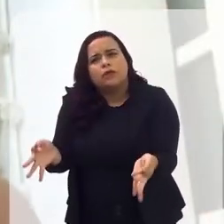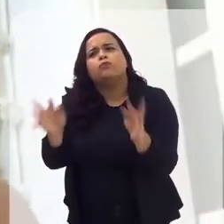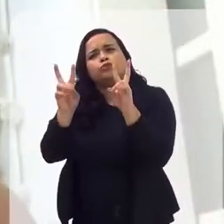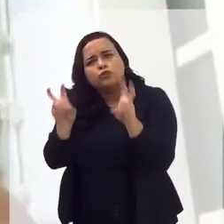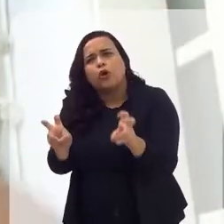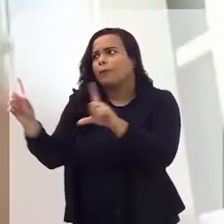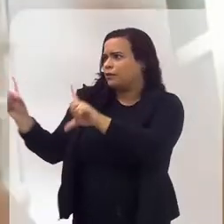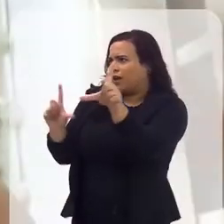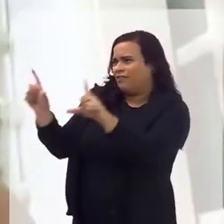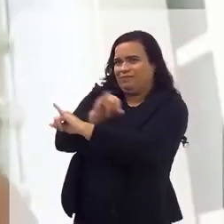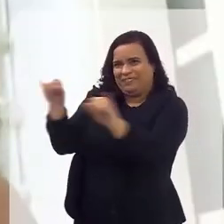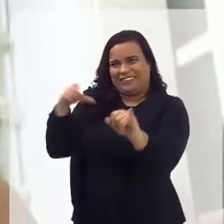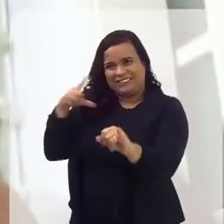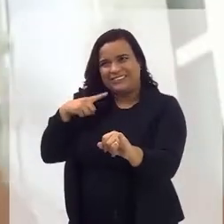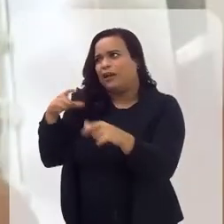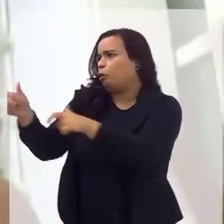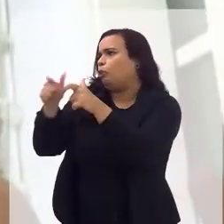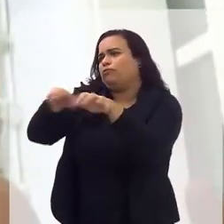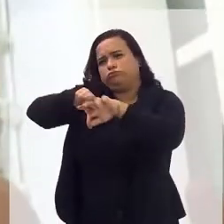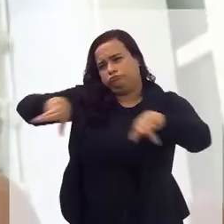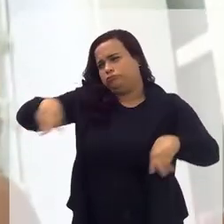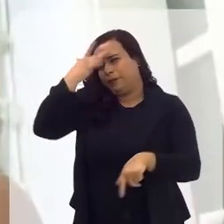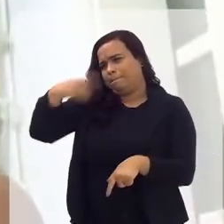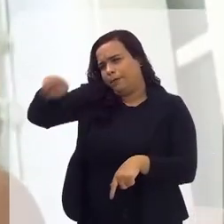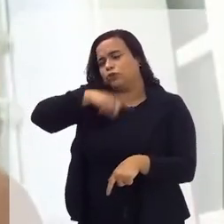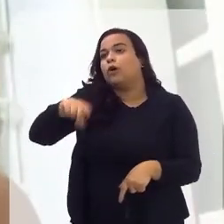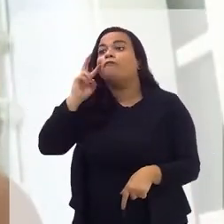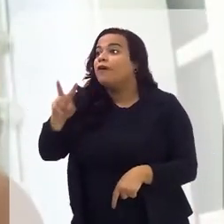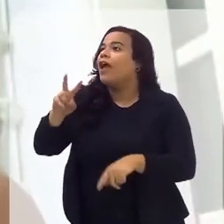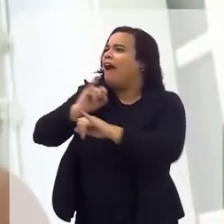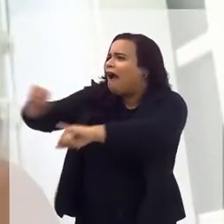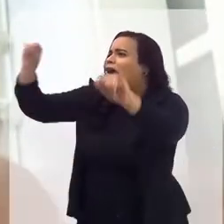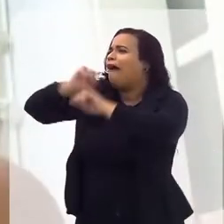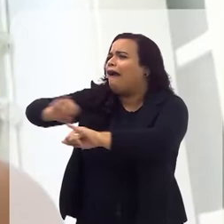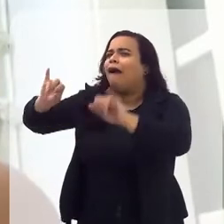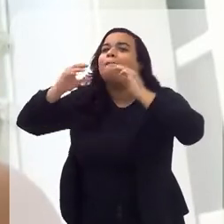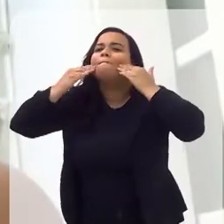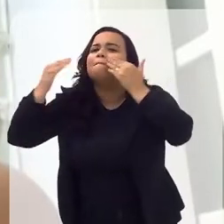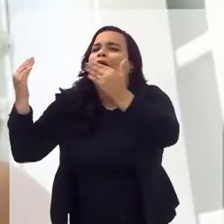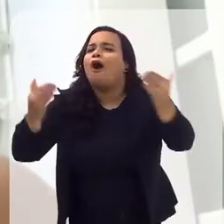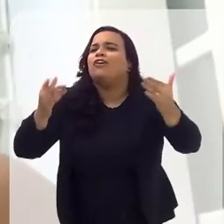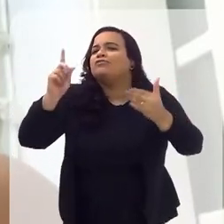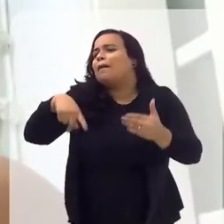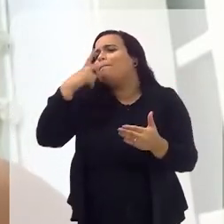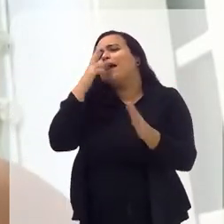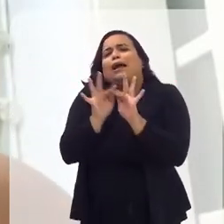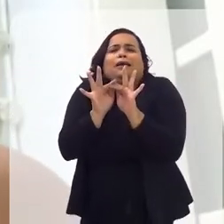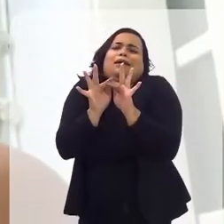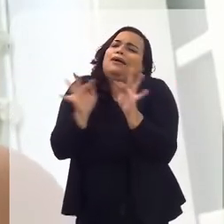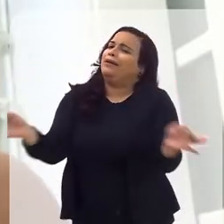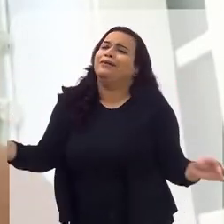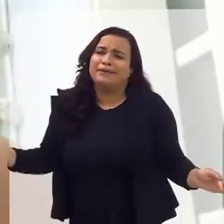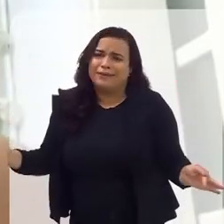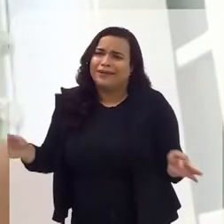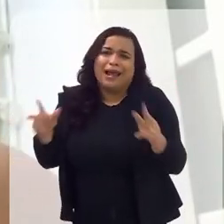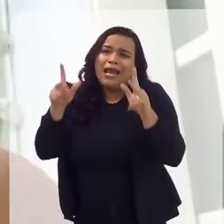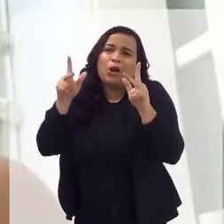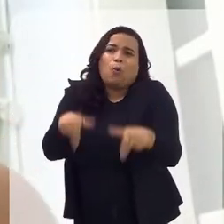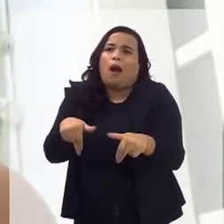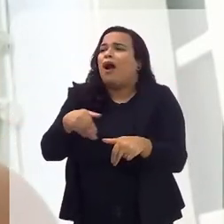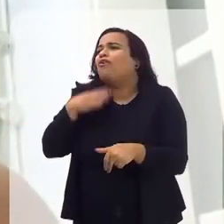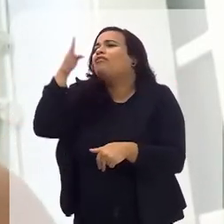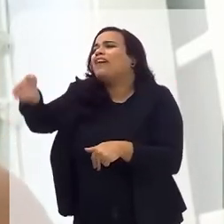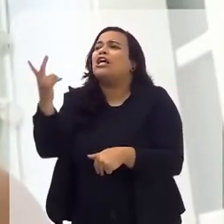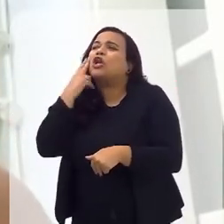tão simples, né? Na televisão, qualquer lugar, as pessoas veem as propagandas mostrando que é uma coisa assim, como se você estivesse indo